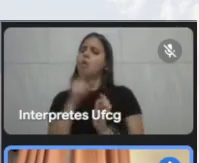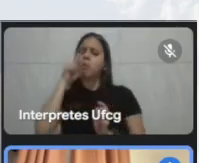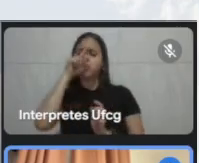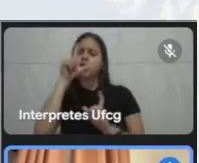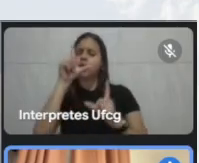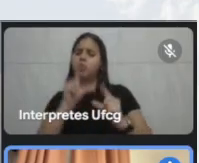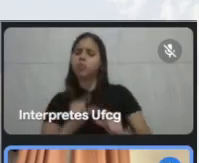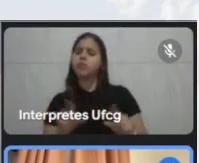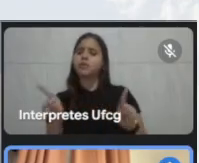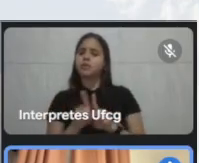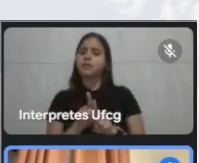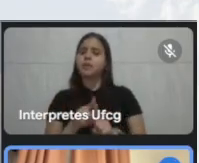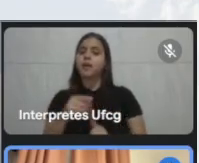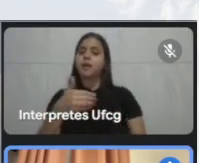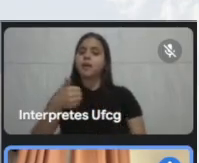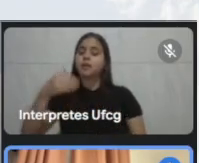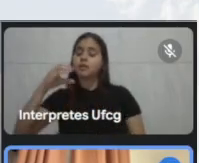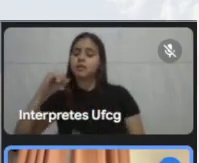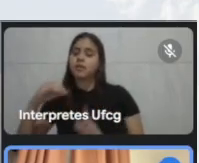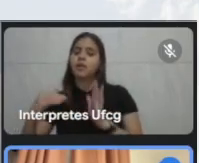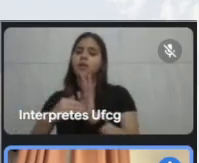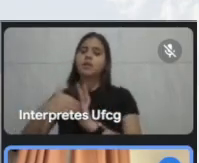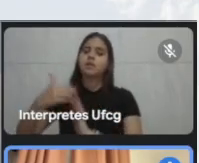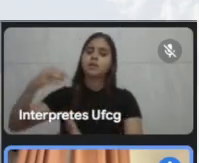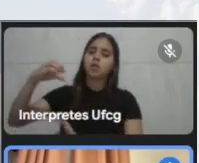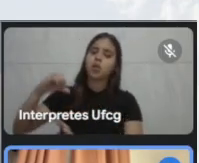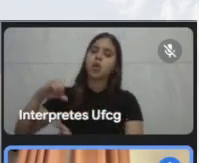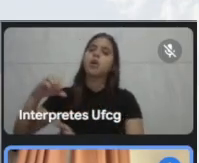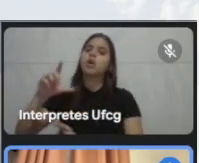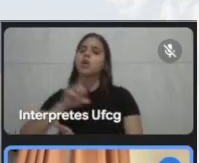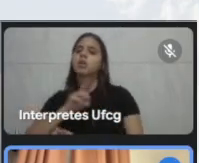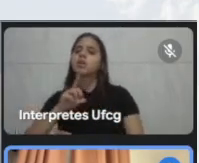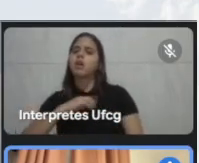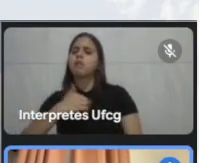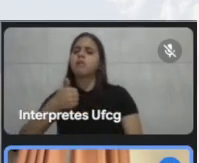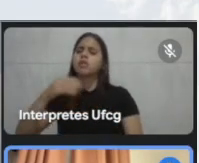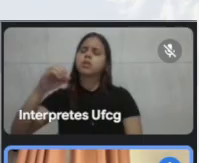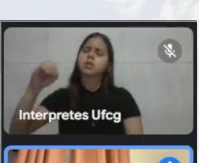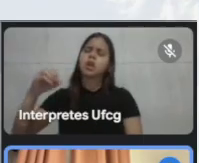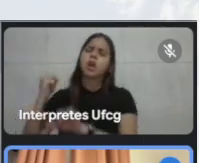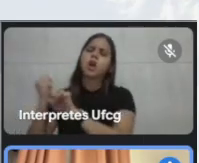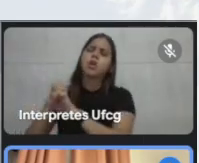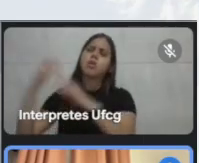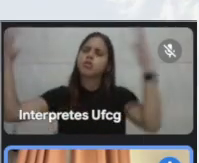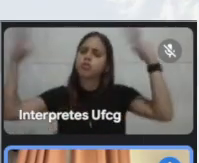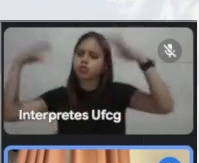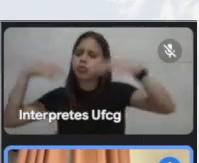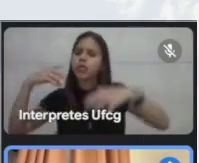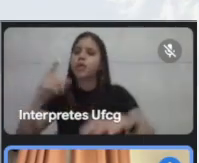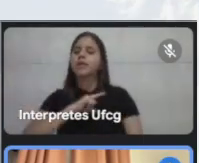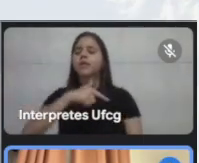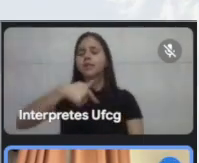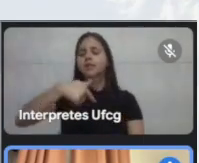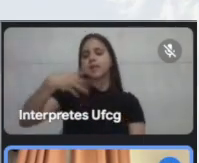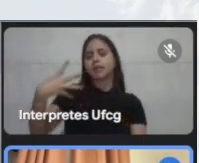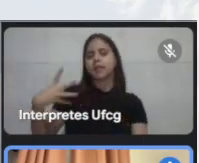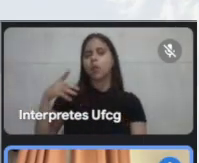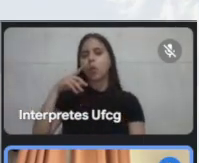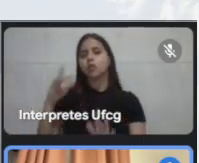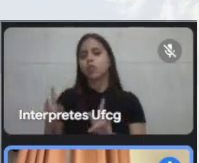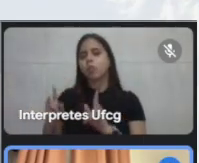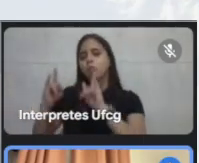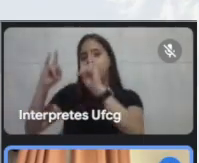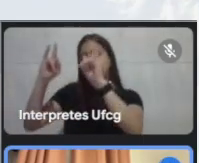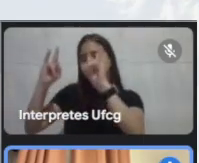seria no caso chuva de 100 anos de tempo de retorno, a gente tem justamente 74 prédios, que seriam prédios